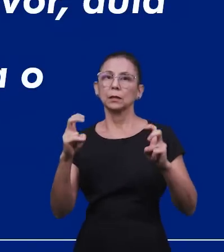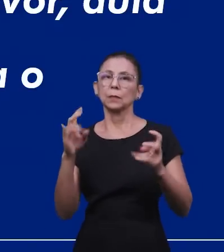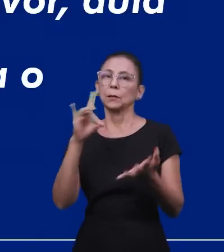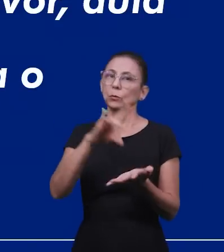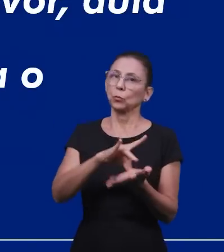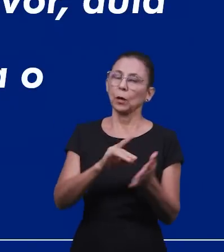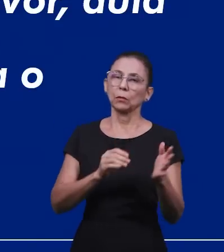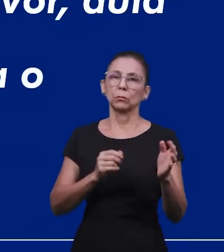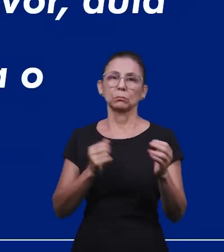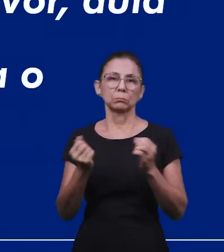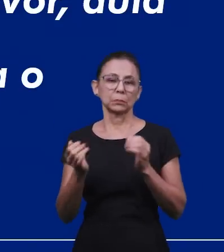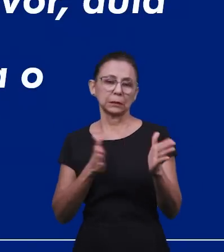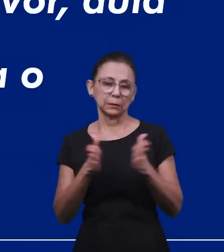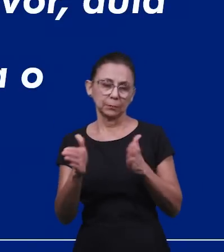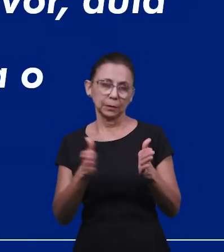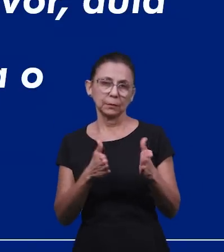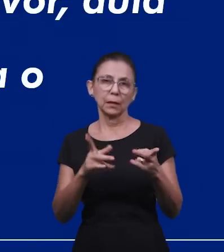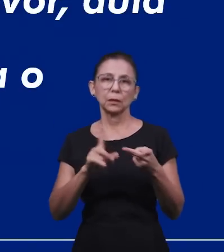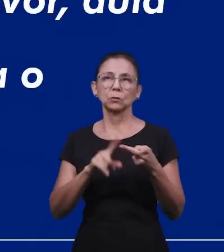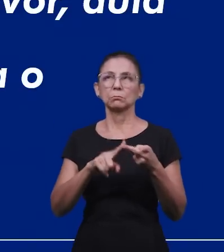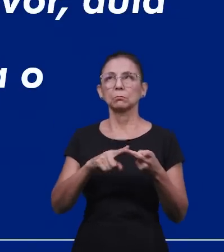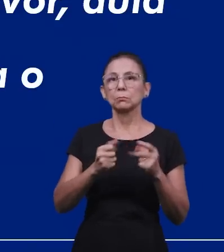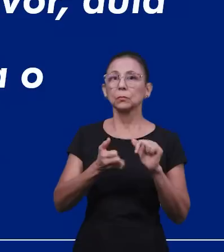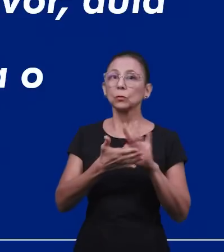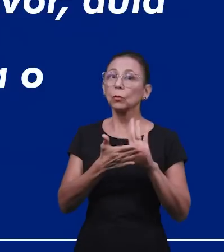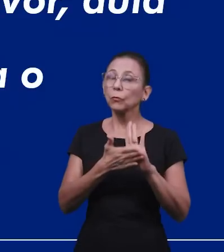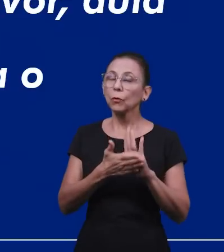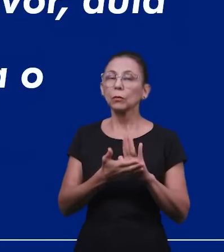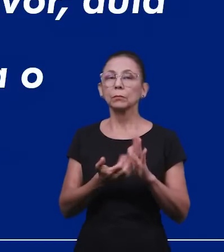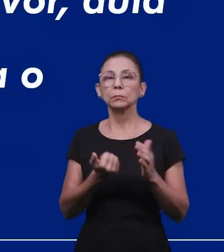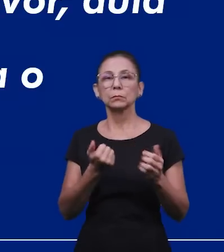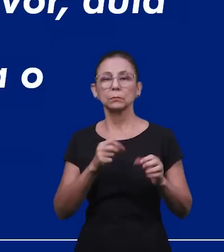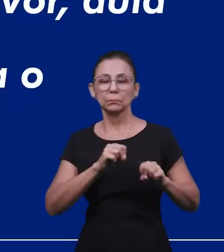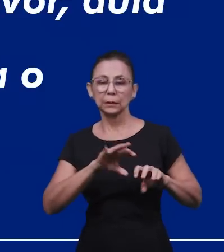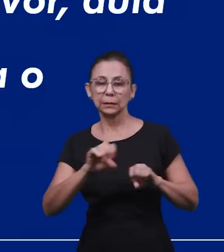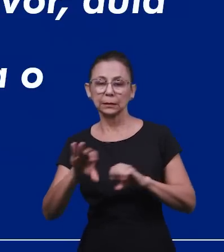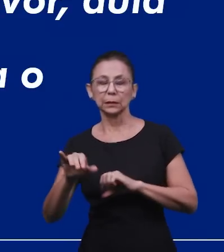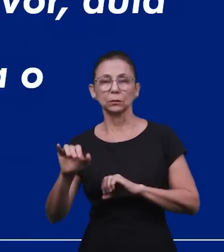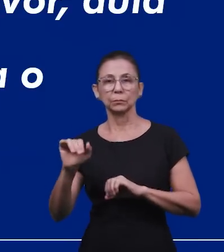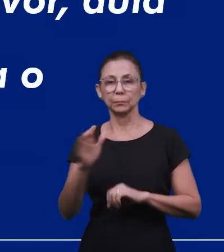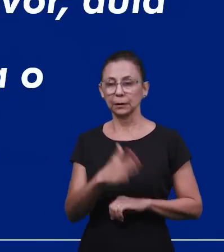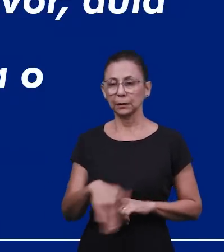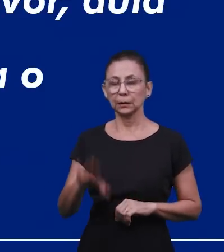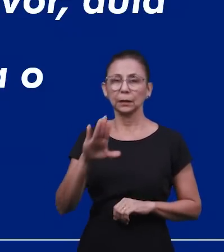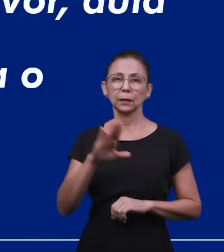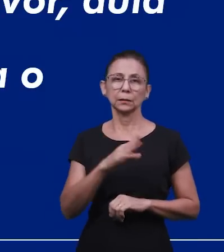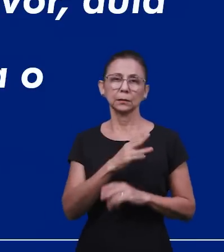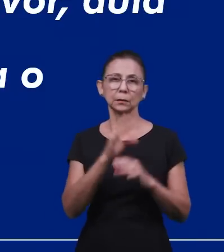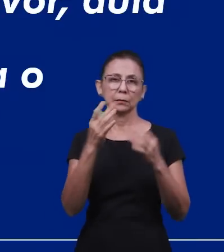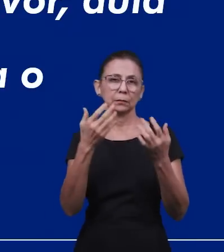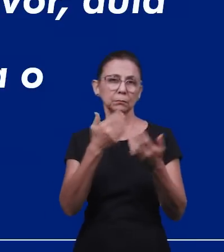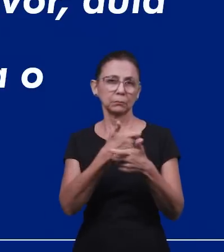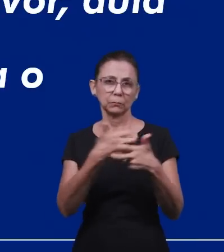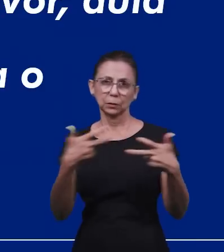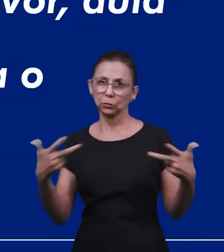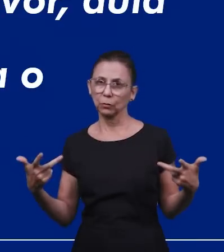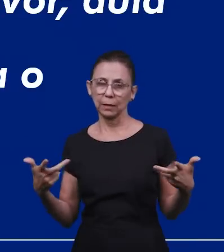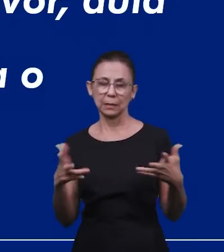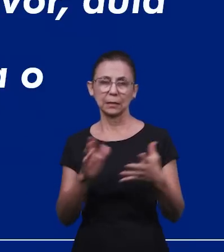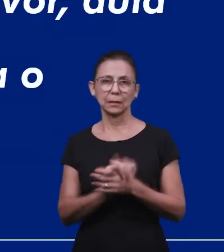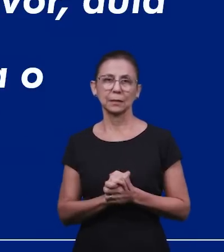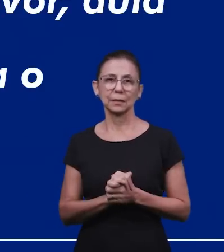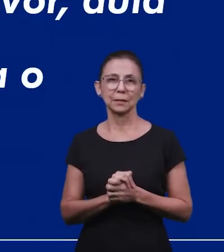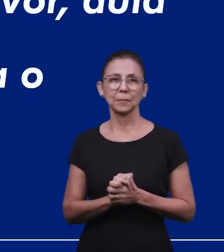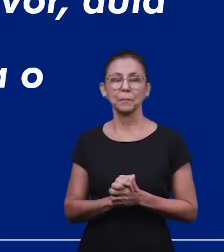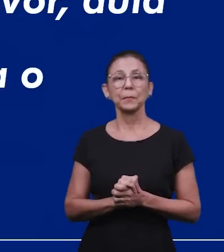como acessibilidade, também abrange o louvor, aula para crianças, etc. Louvado seja o Senhor por este